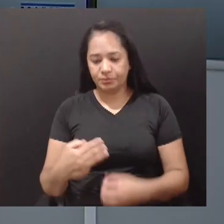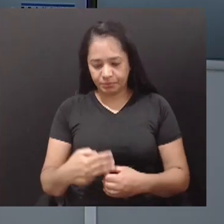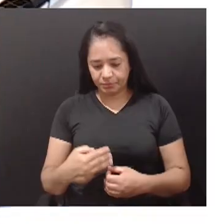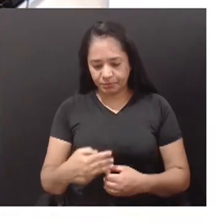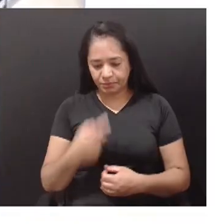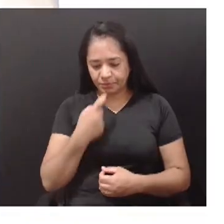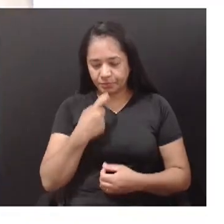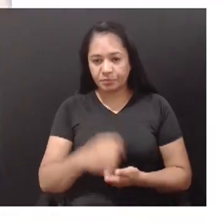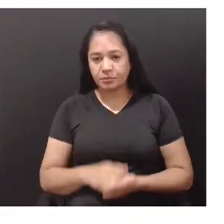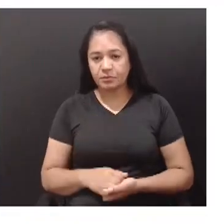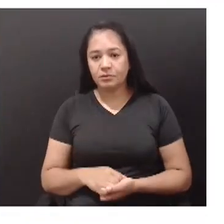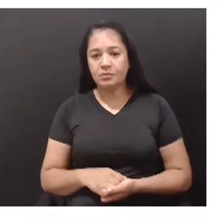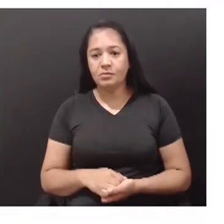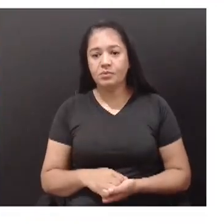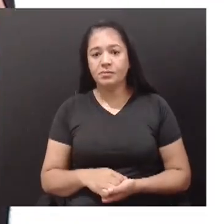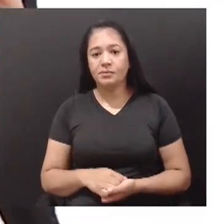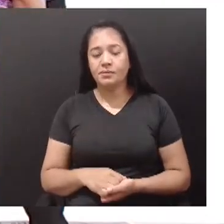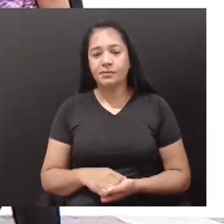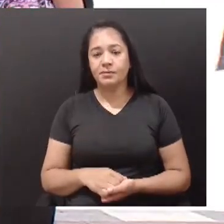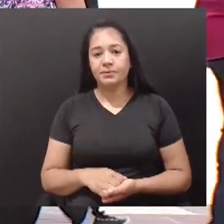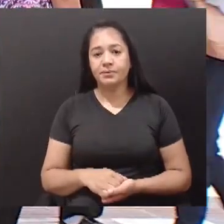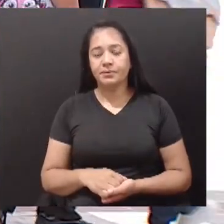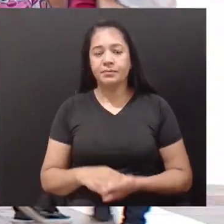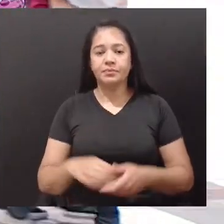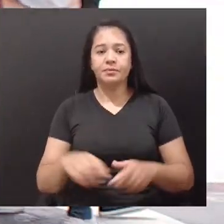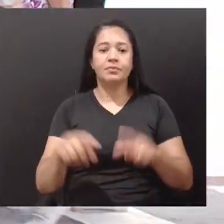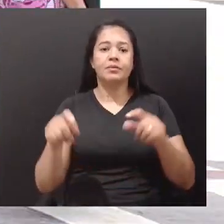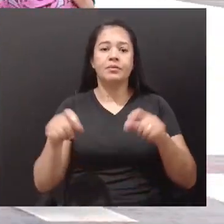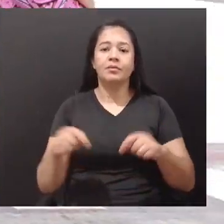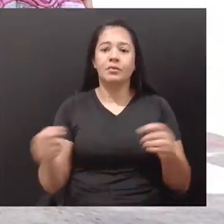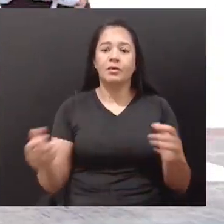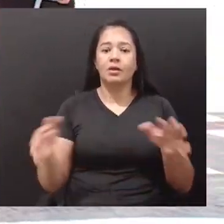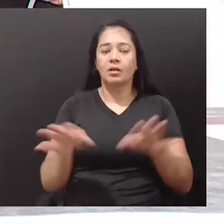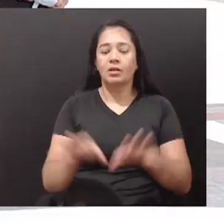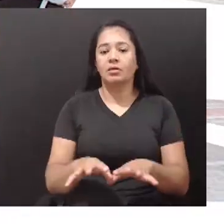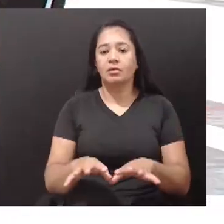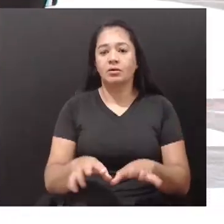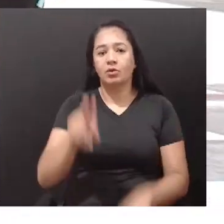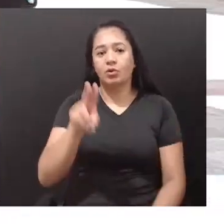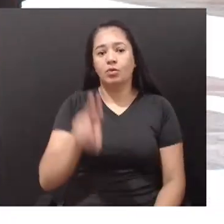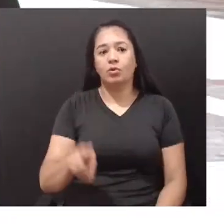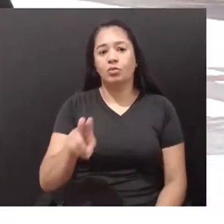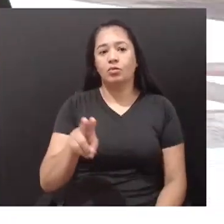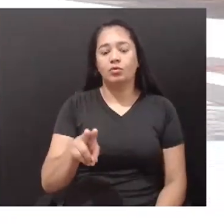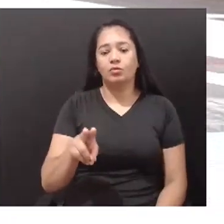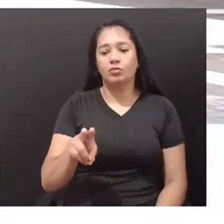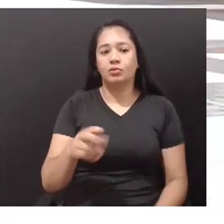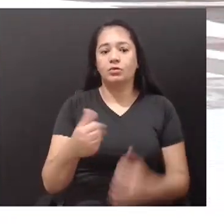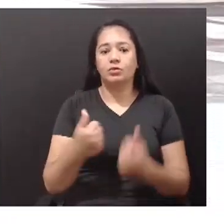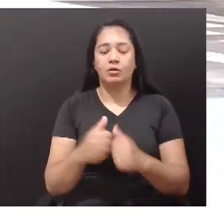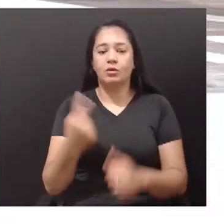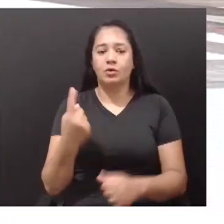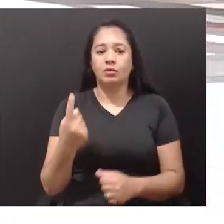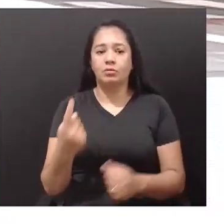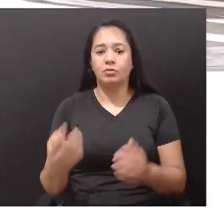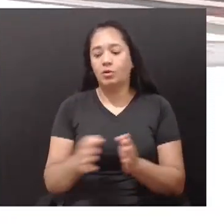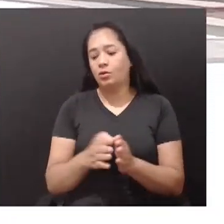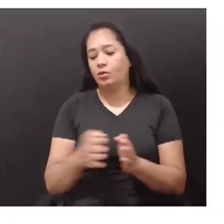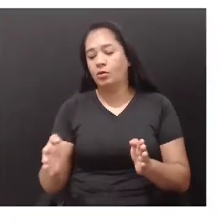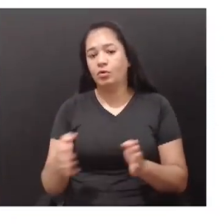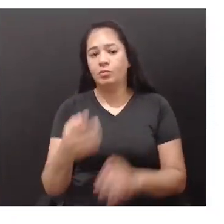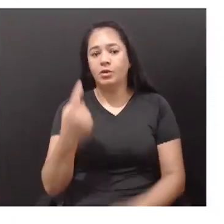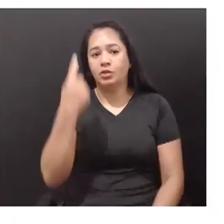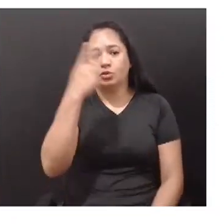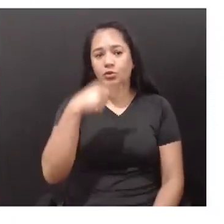Campinas. Ele também possibilita a integração, ou seja, o uso de mais de um ônibus dentro do período de 2